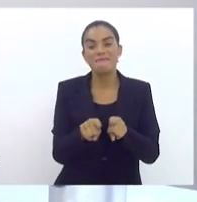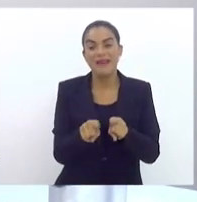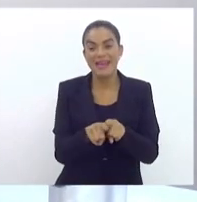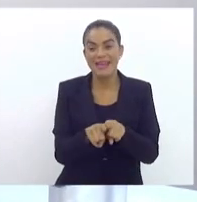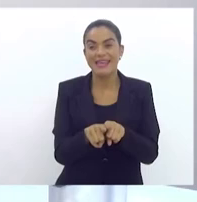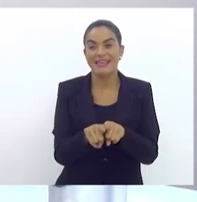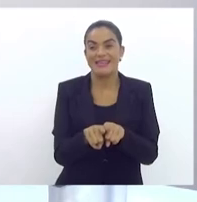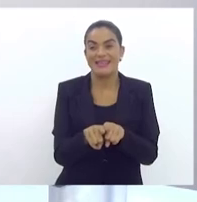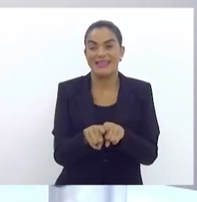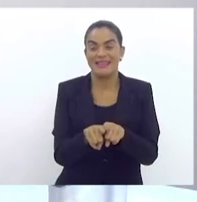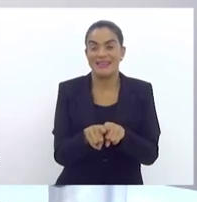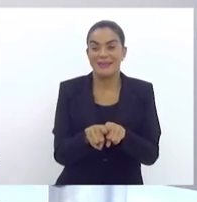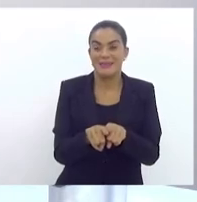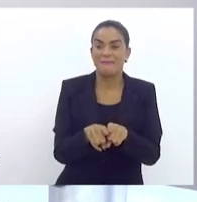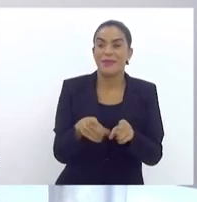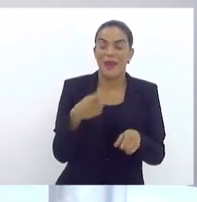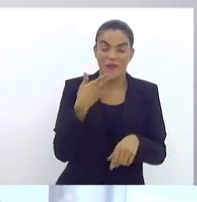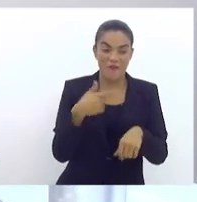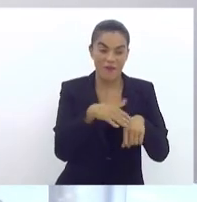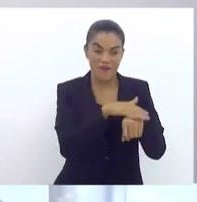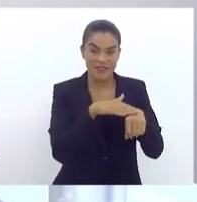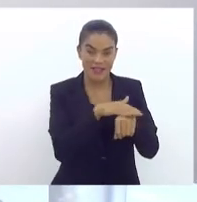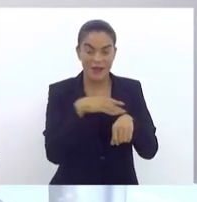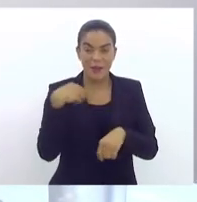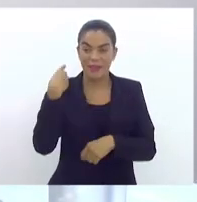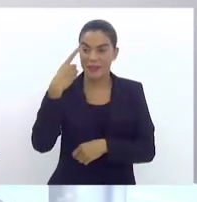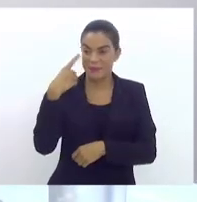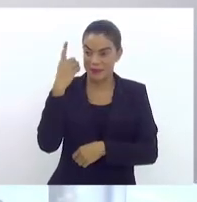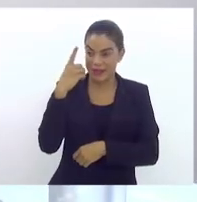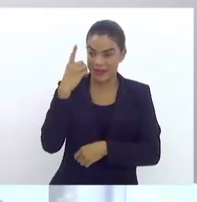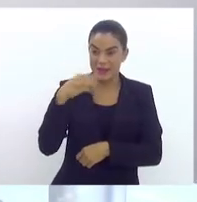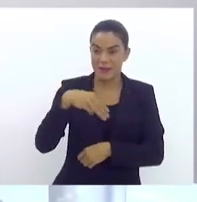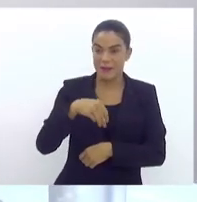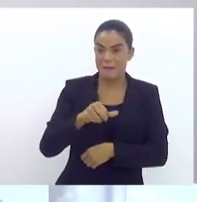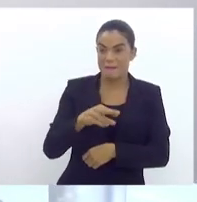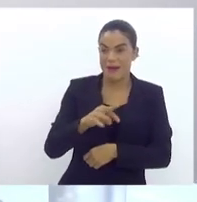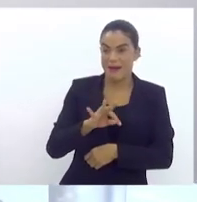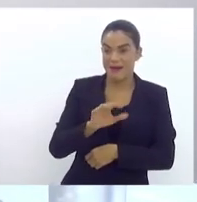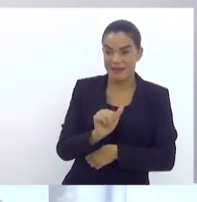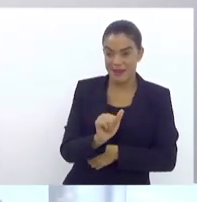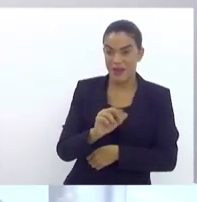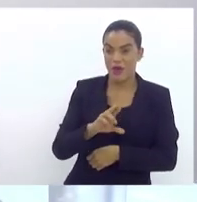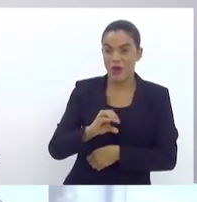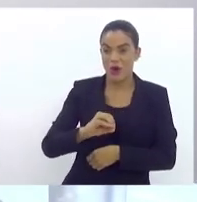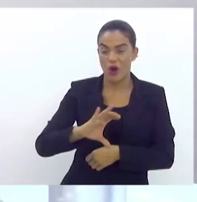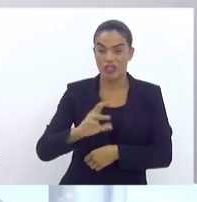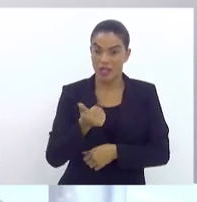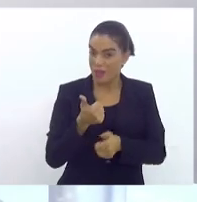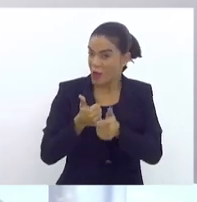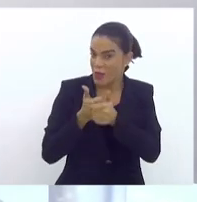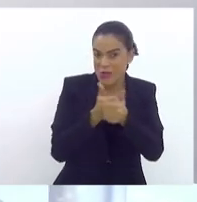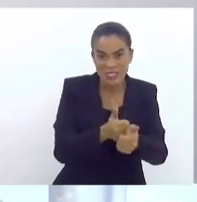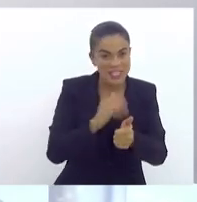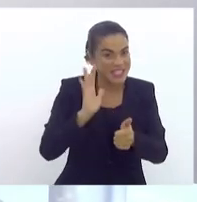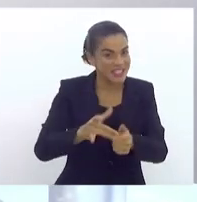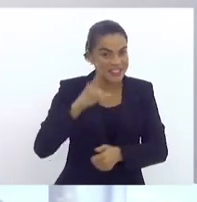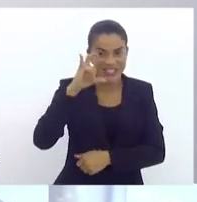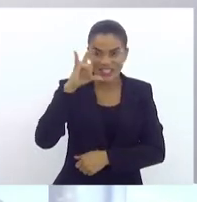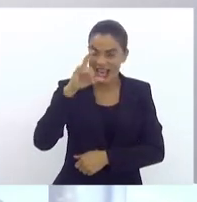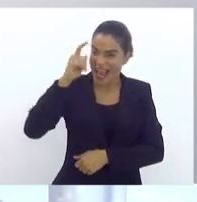logo em seguida Depois eu pego com a deputada Marta Rocha já estou seguindo a senhora que eu sou muito